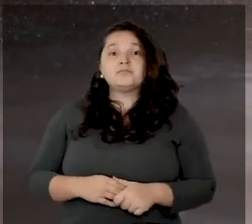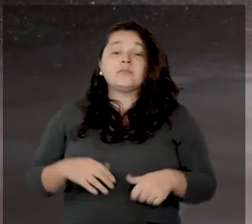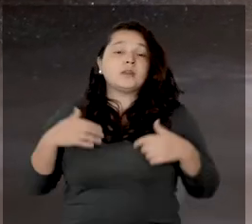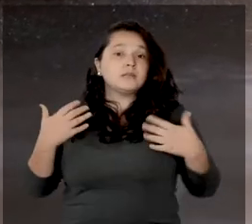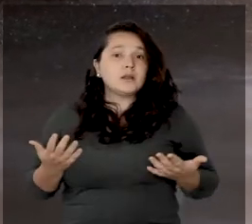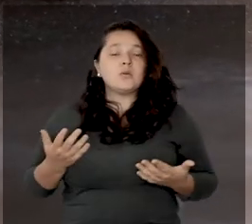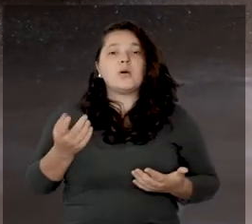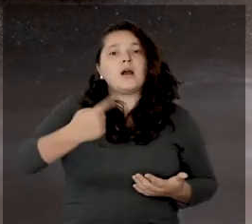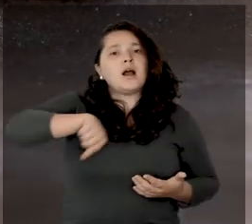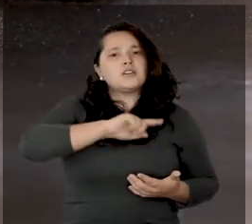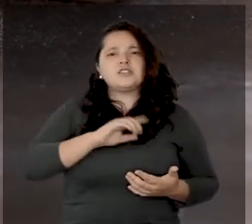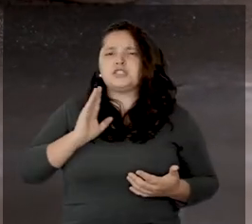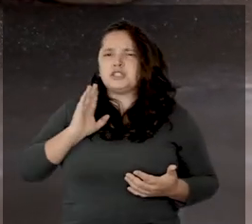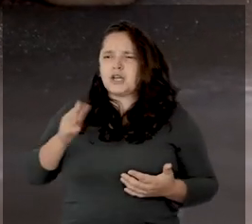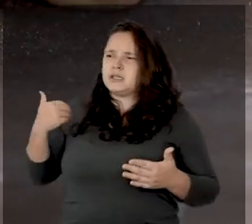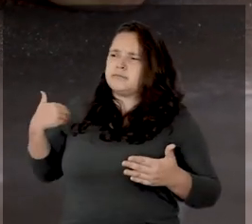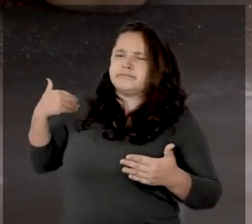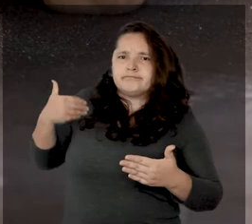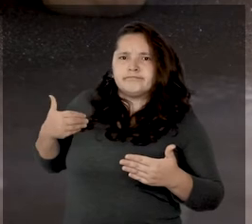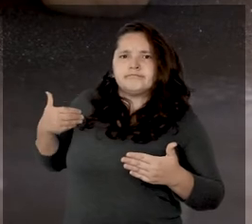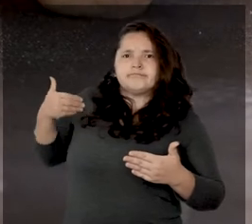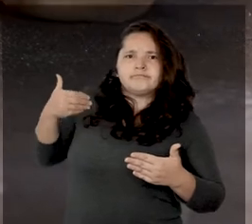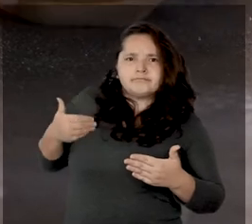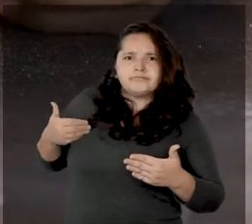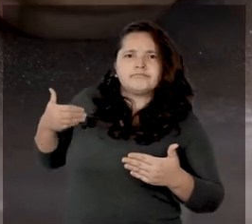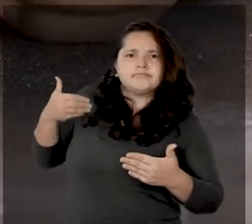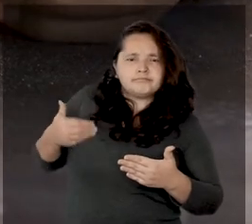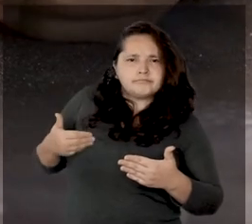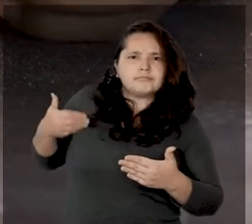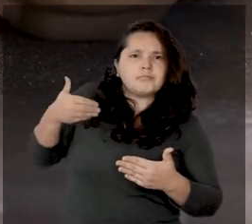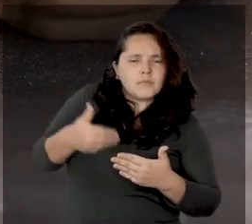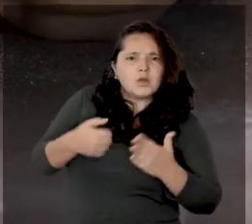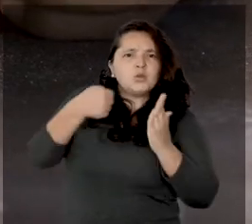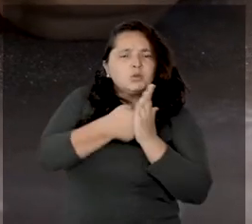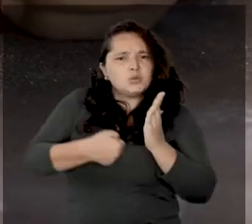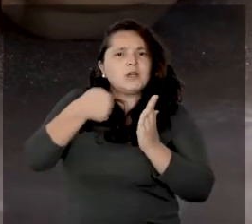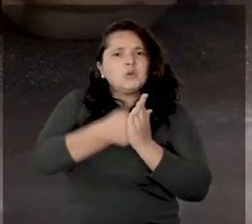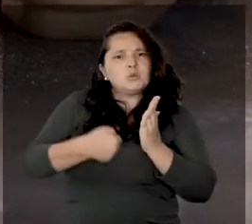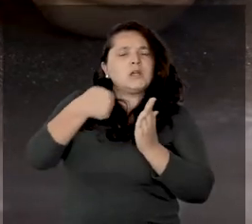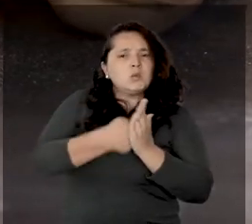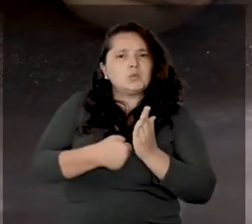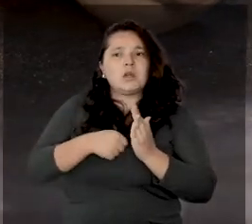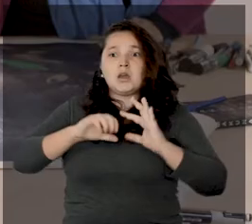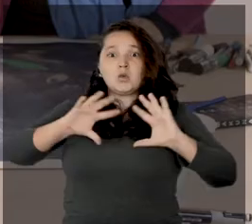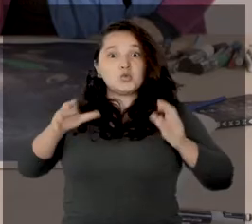Então, a gente vem de várias sequências de movimentos conjuntos que, né, se configuram